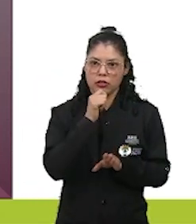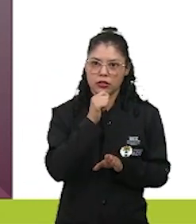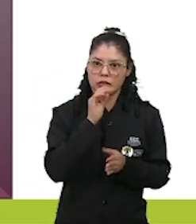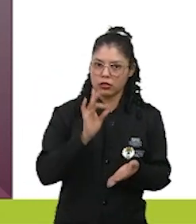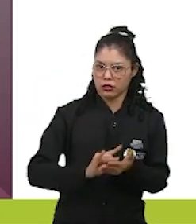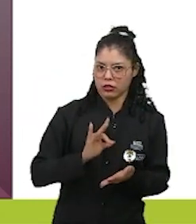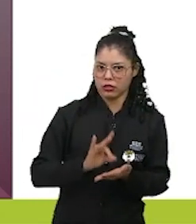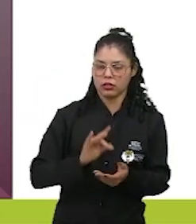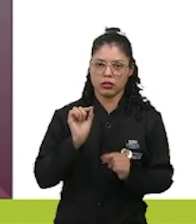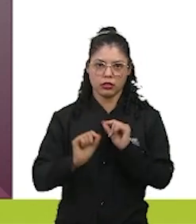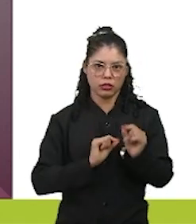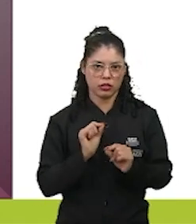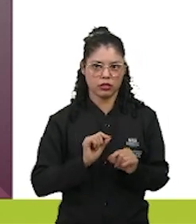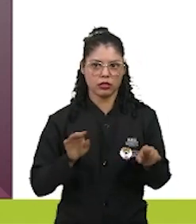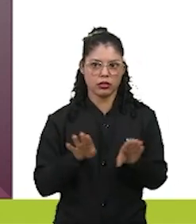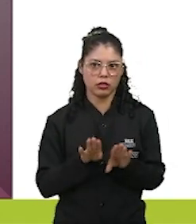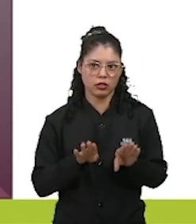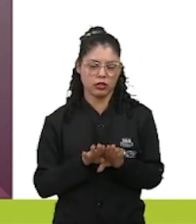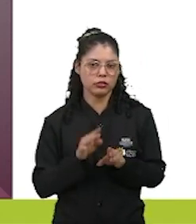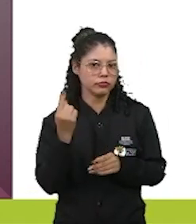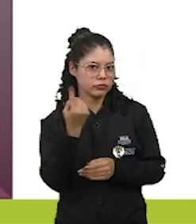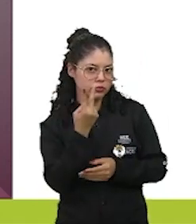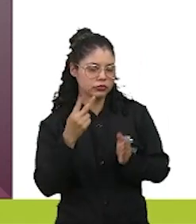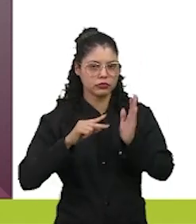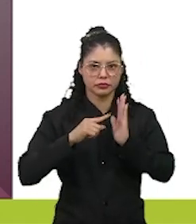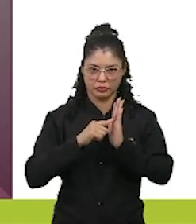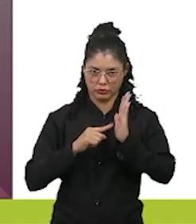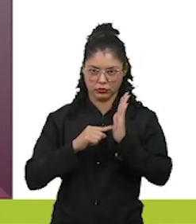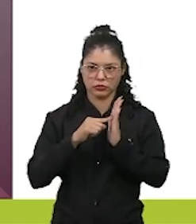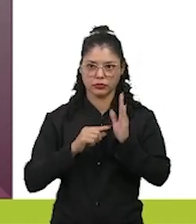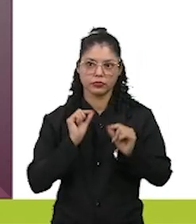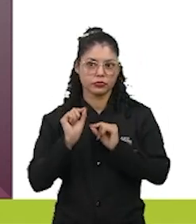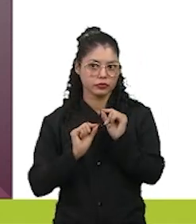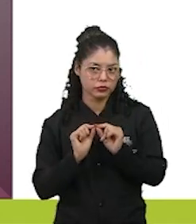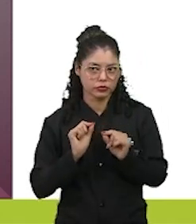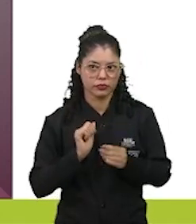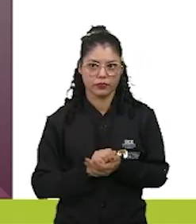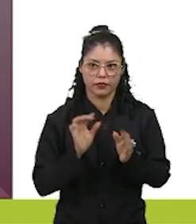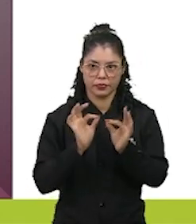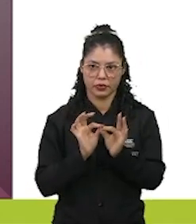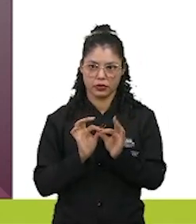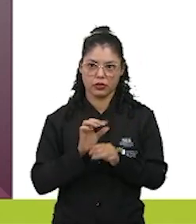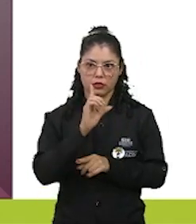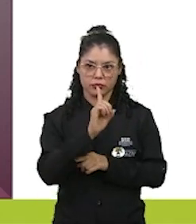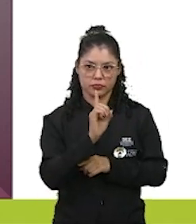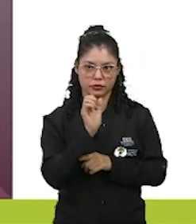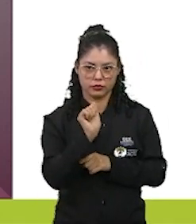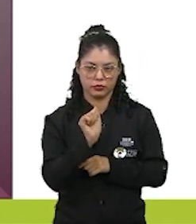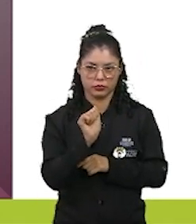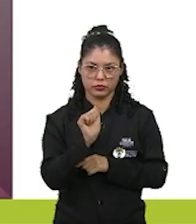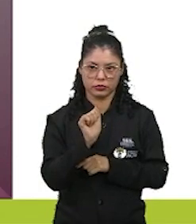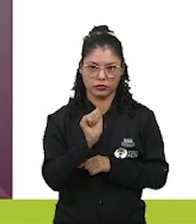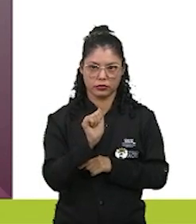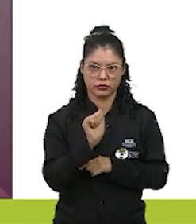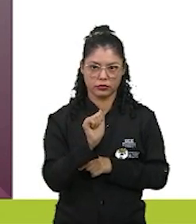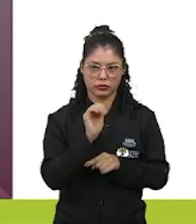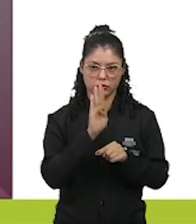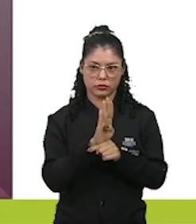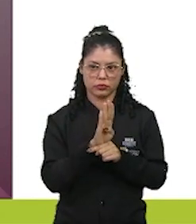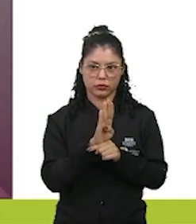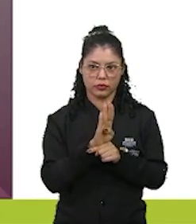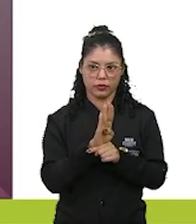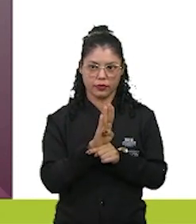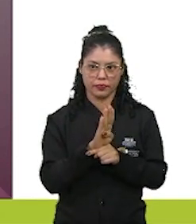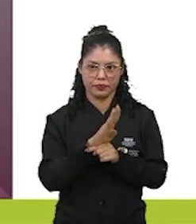na verdade aqui, que é a fórmula da distância entre dois pontos, nada mais é do que distância do ponto A ao ponto B